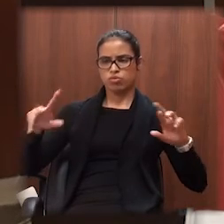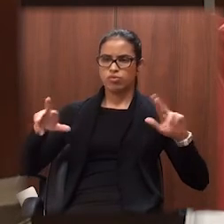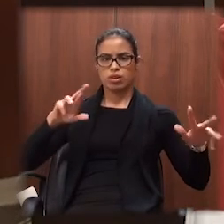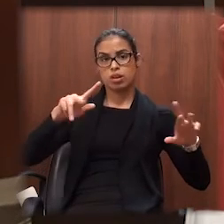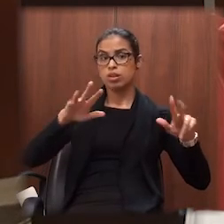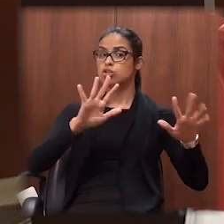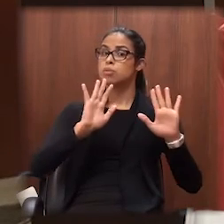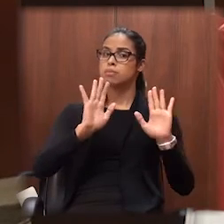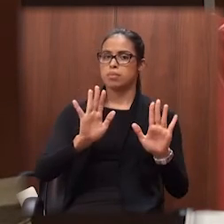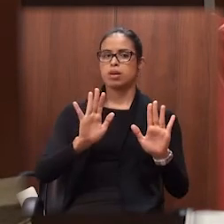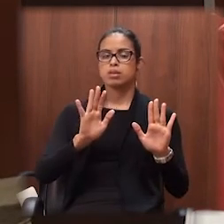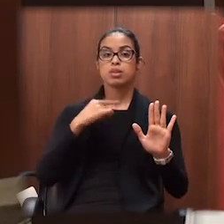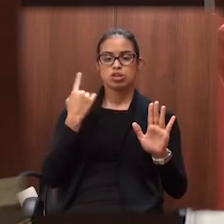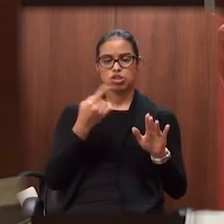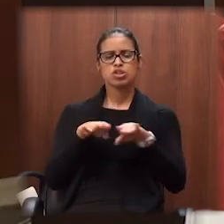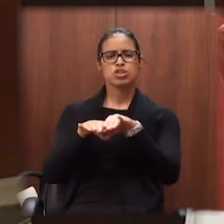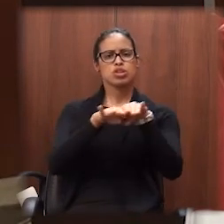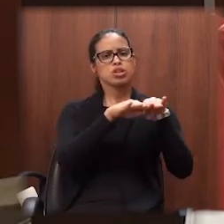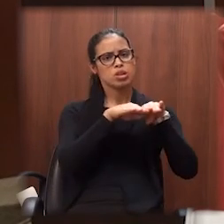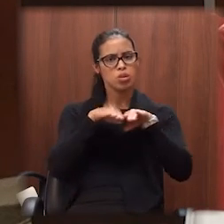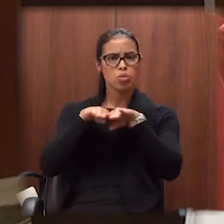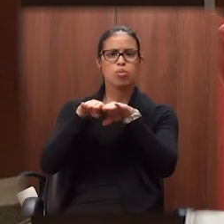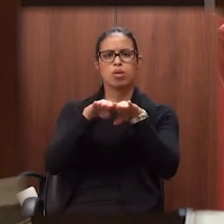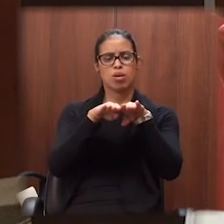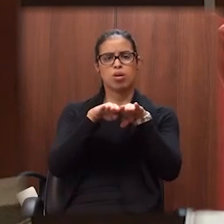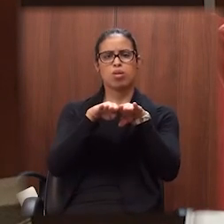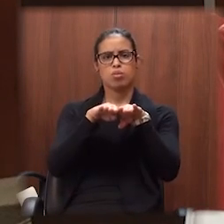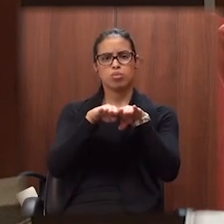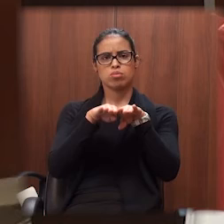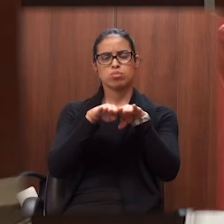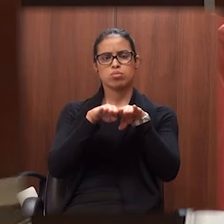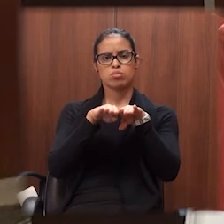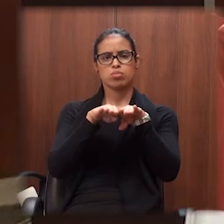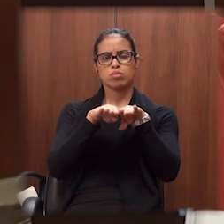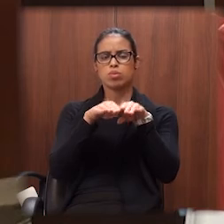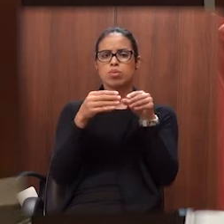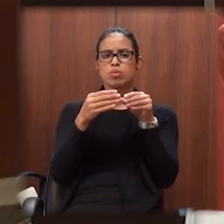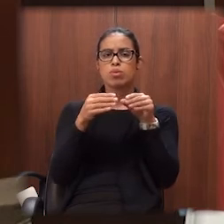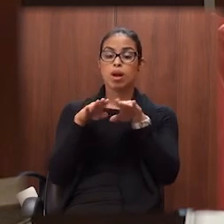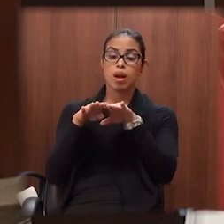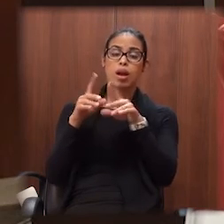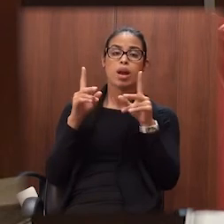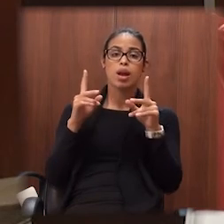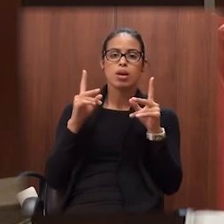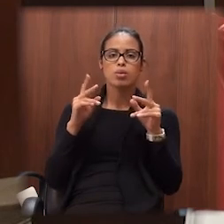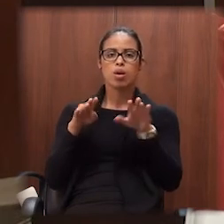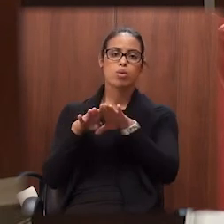mas temos uma igualdade intrínseca, que é a igualdade de